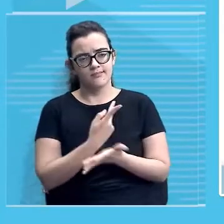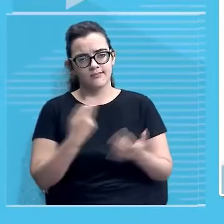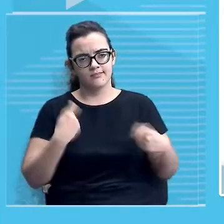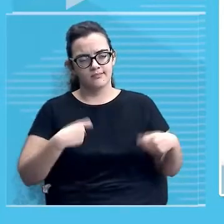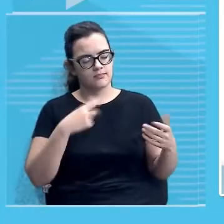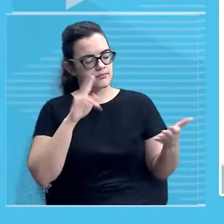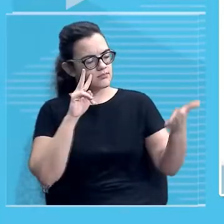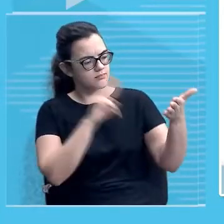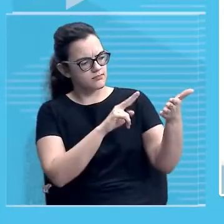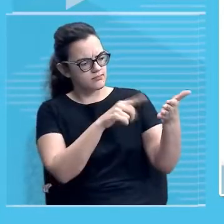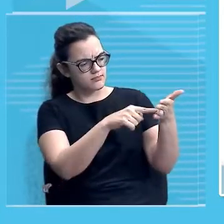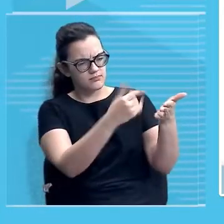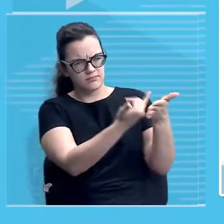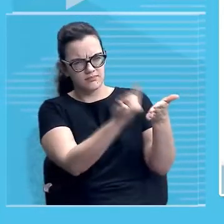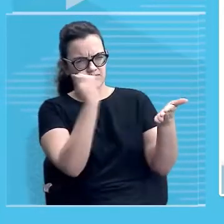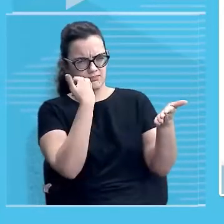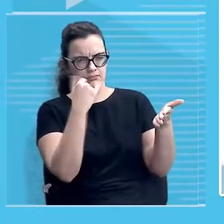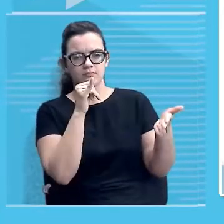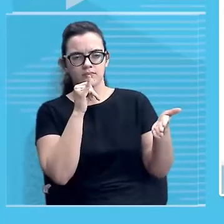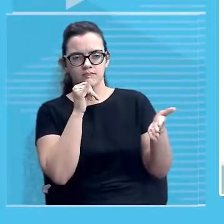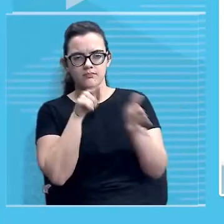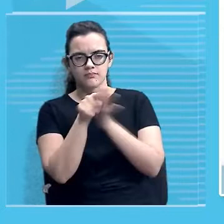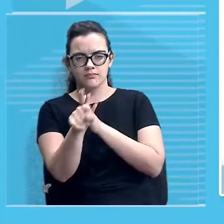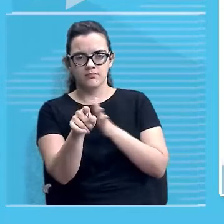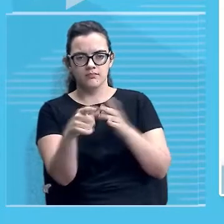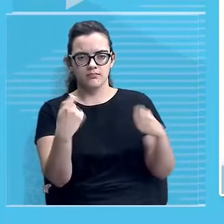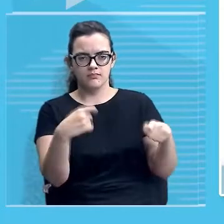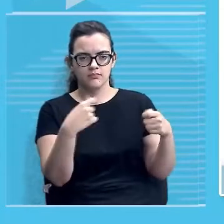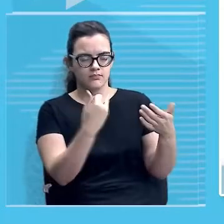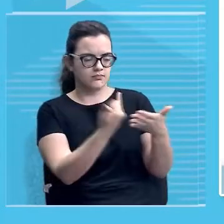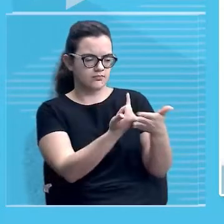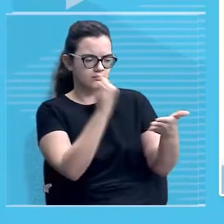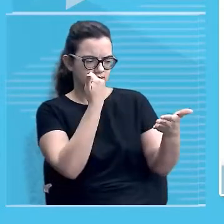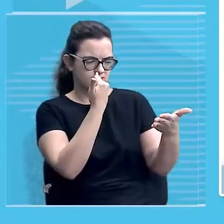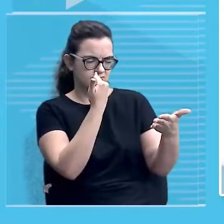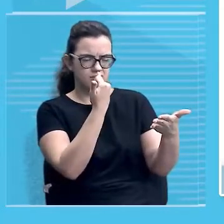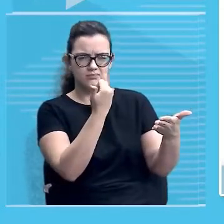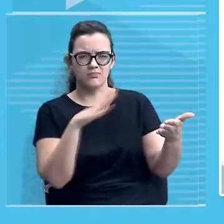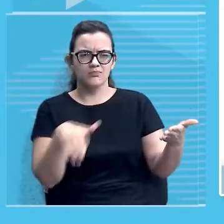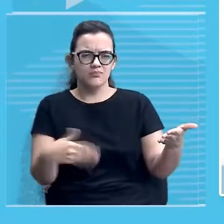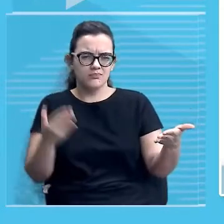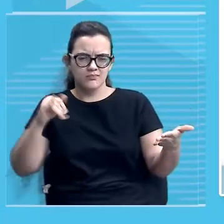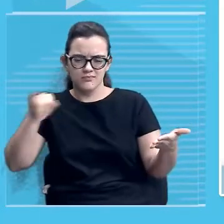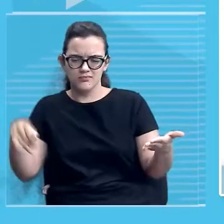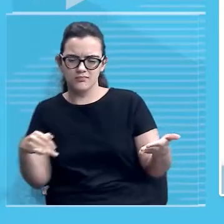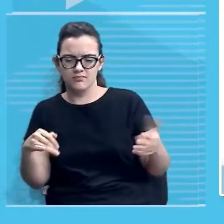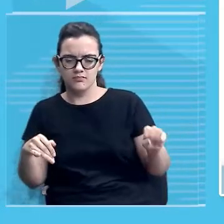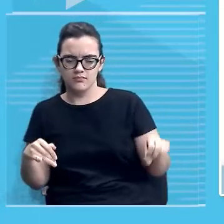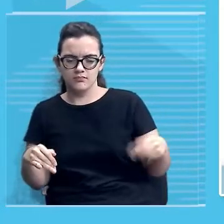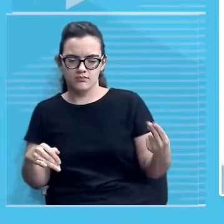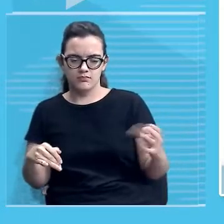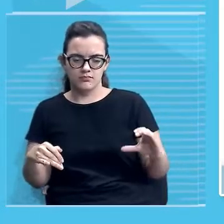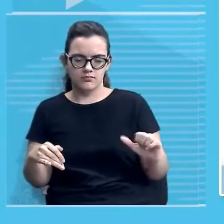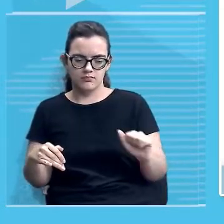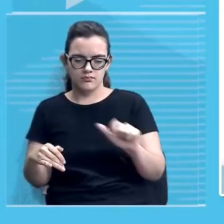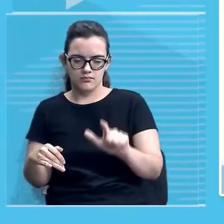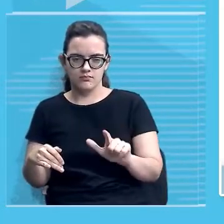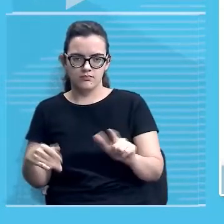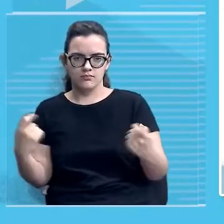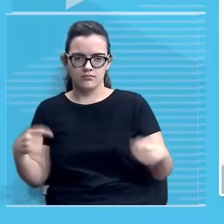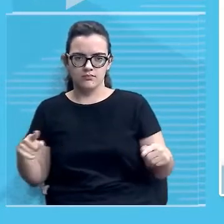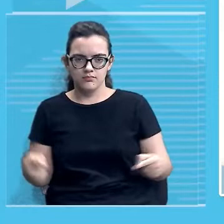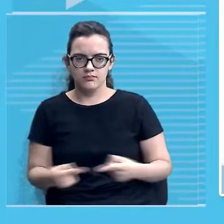do Sistema Internacional, para unidade em calorias, que é a unidade usual, mais